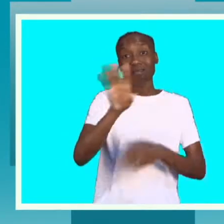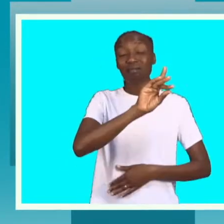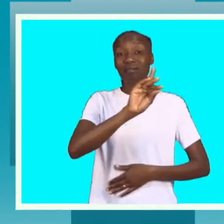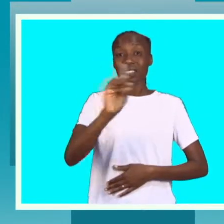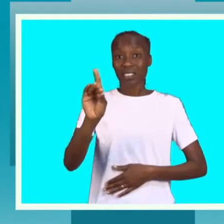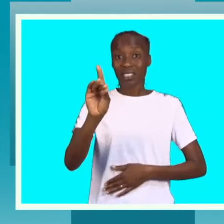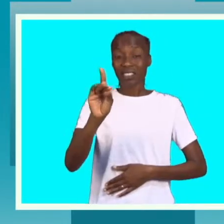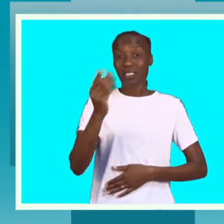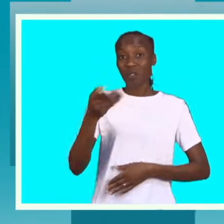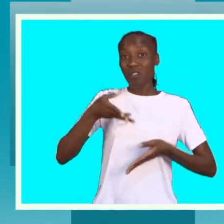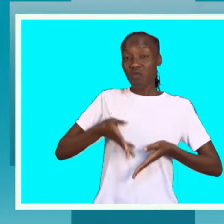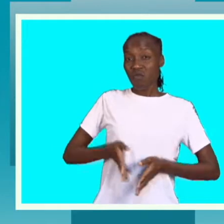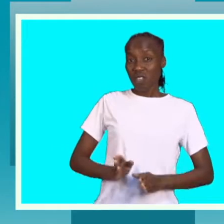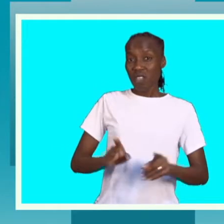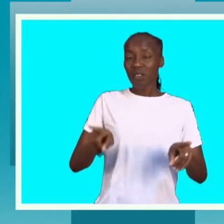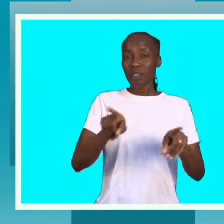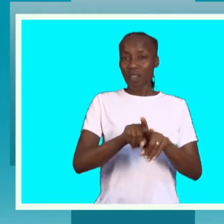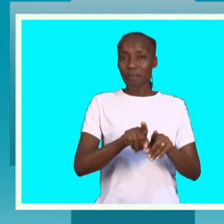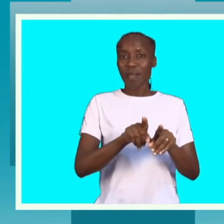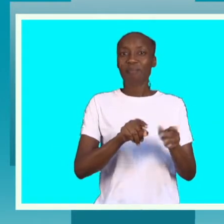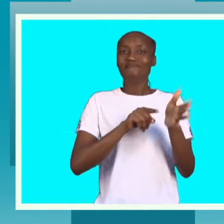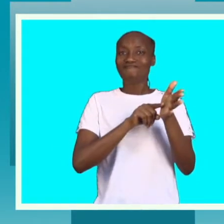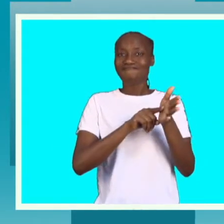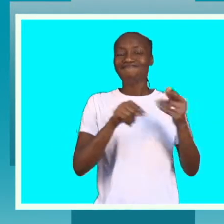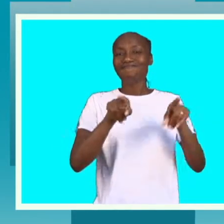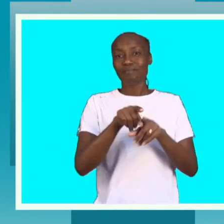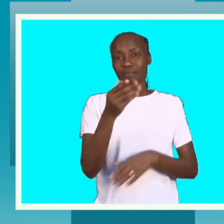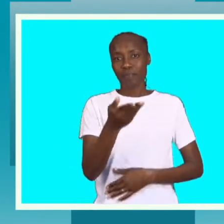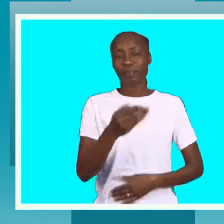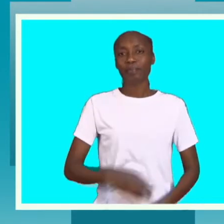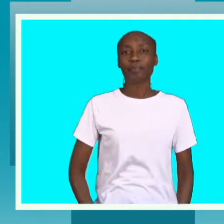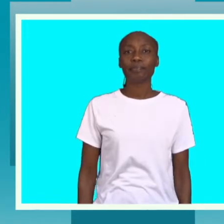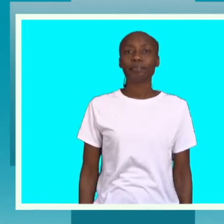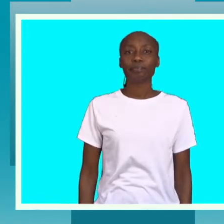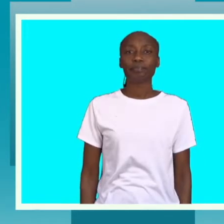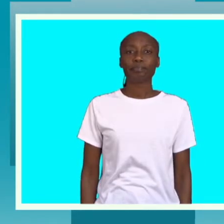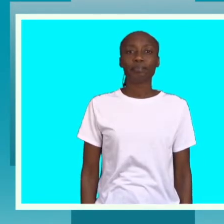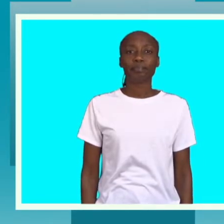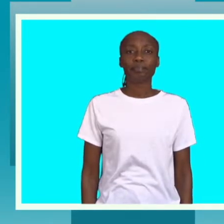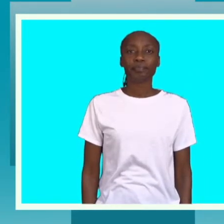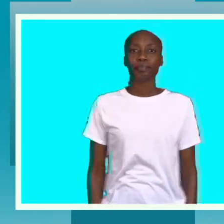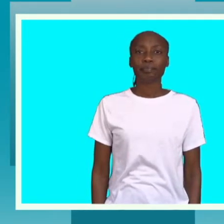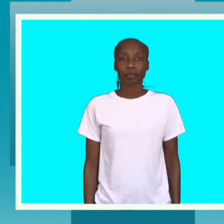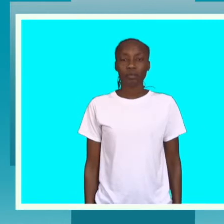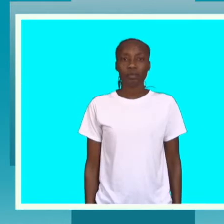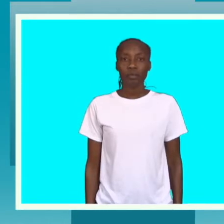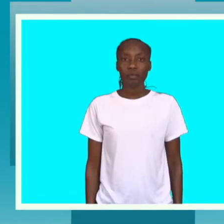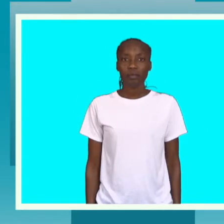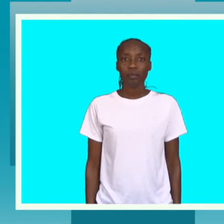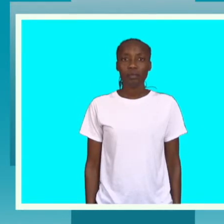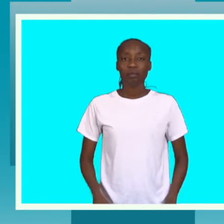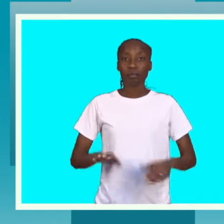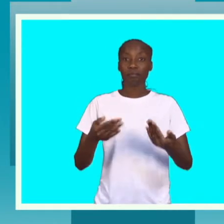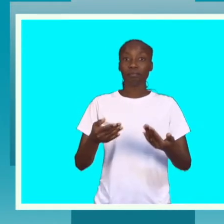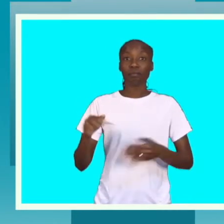Porém, associa a deficiência da sua filha a questões sobrenaturais. Chegou